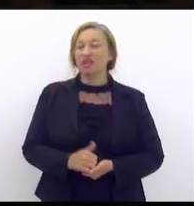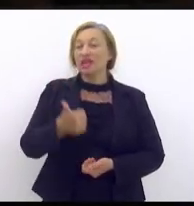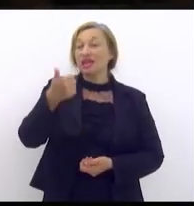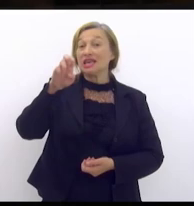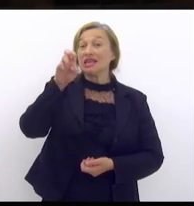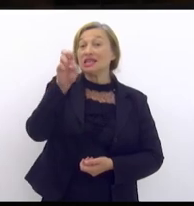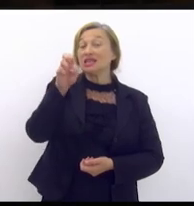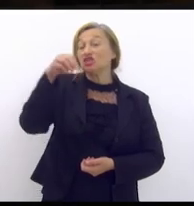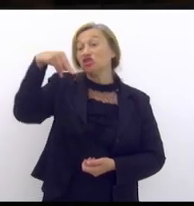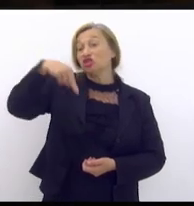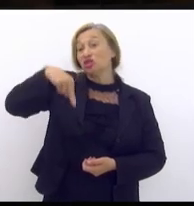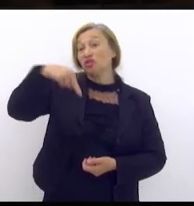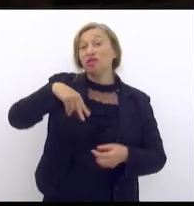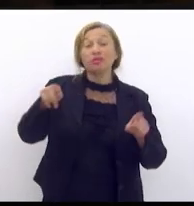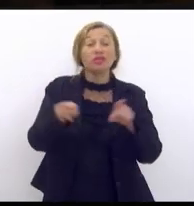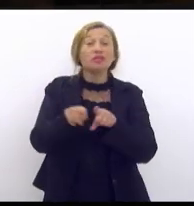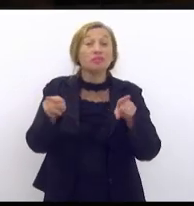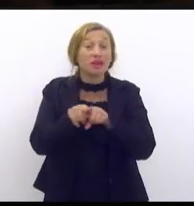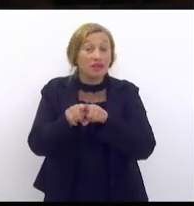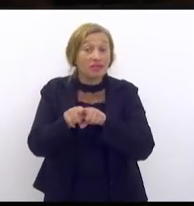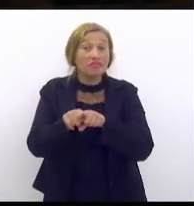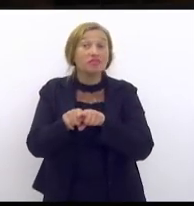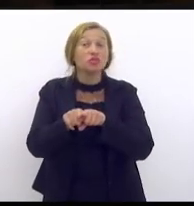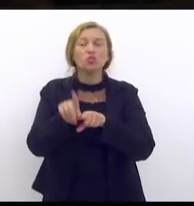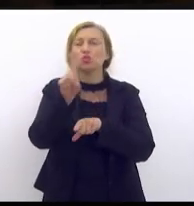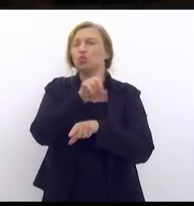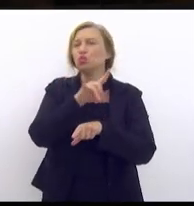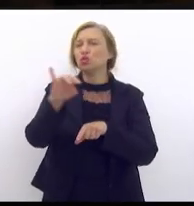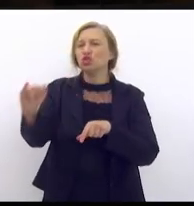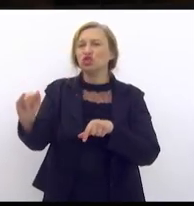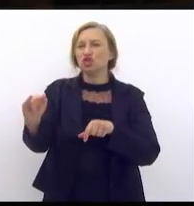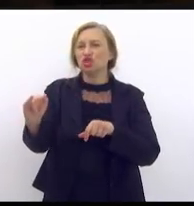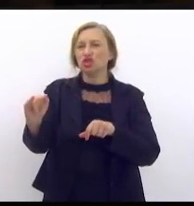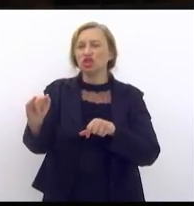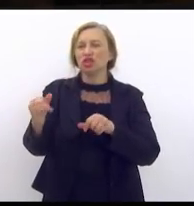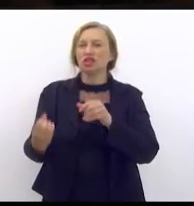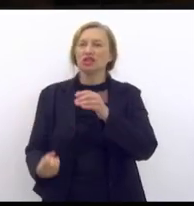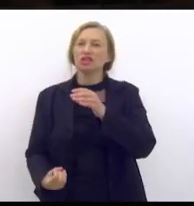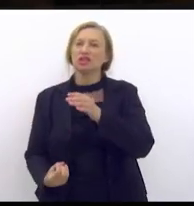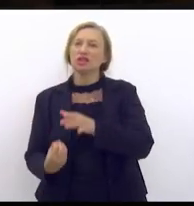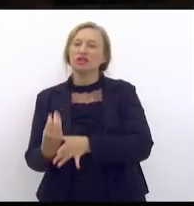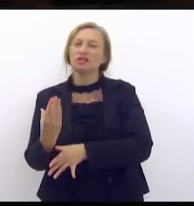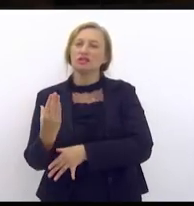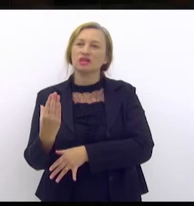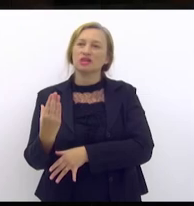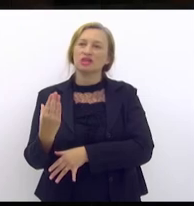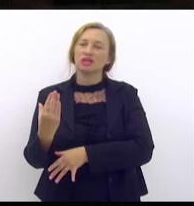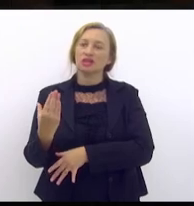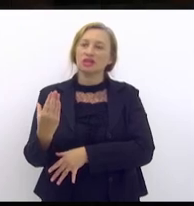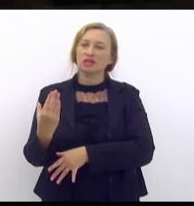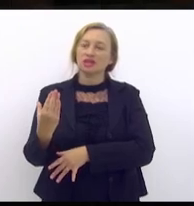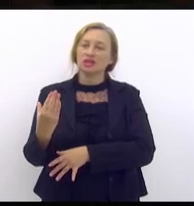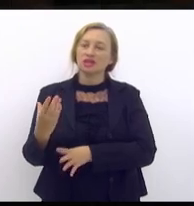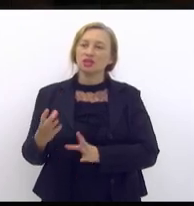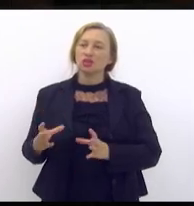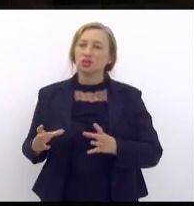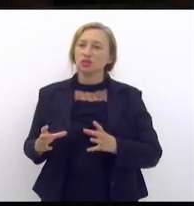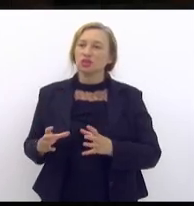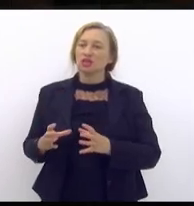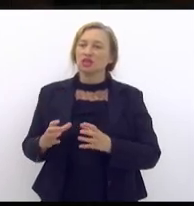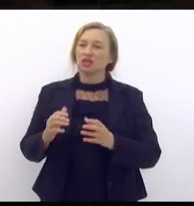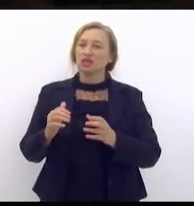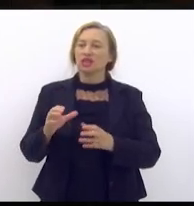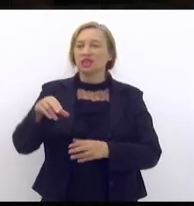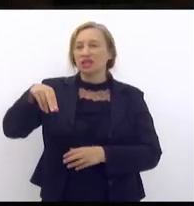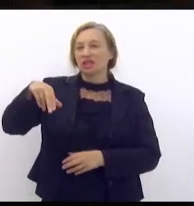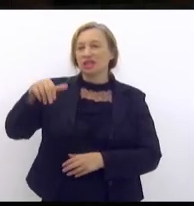de novembro também foi o dia da fundação da nação rubro-negra, que